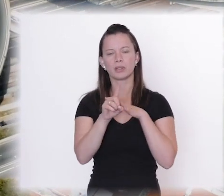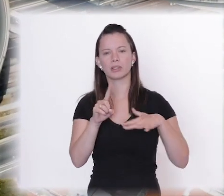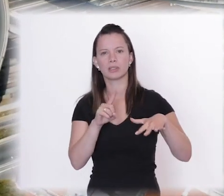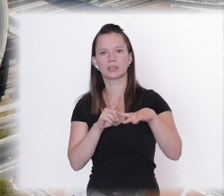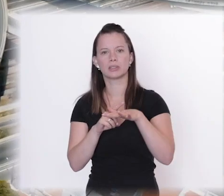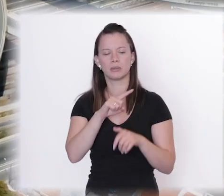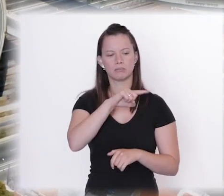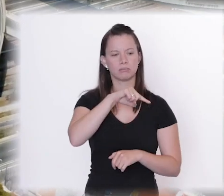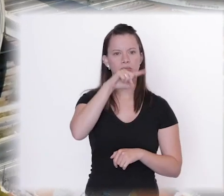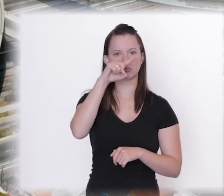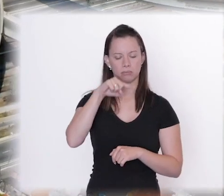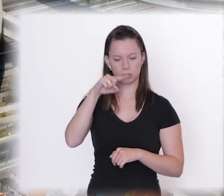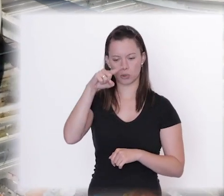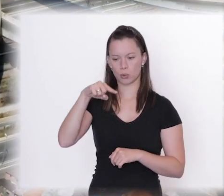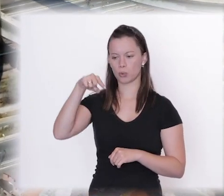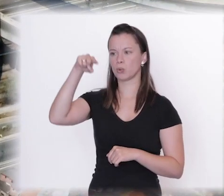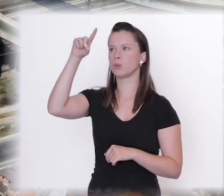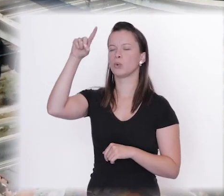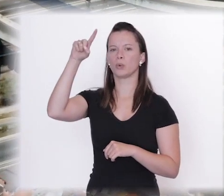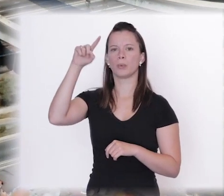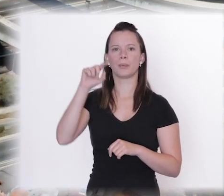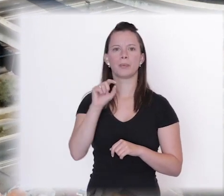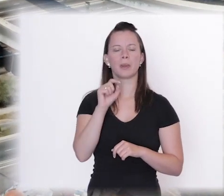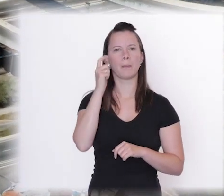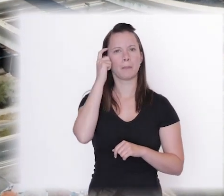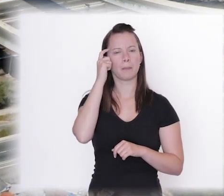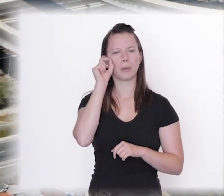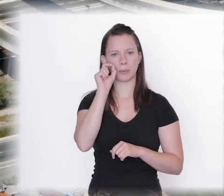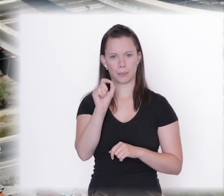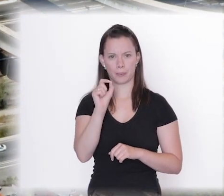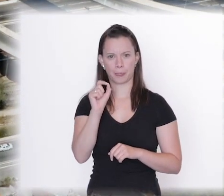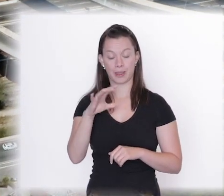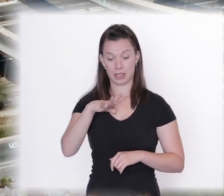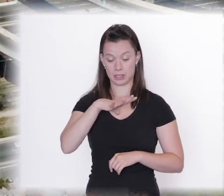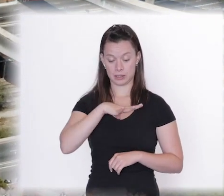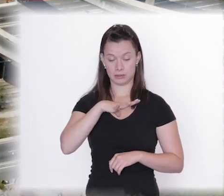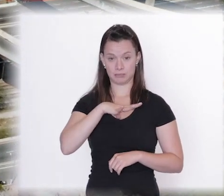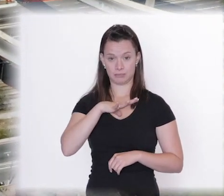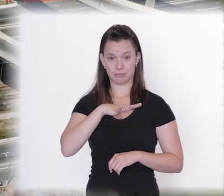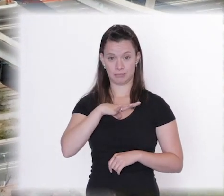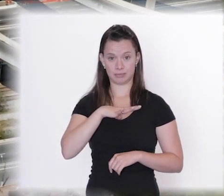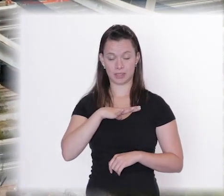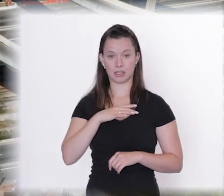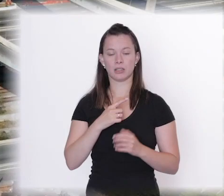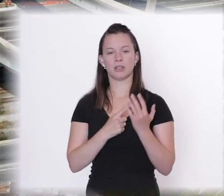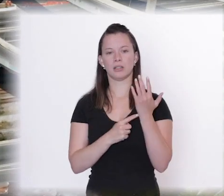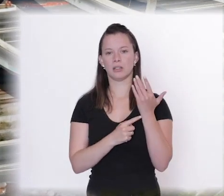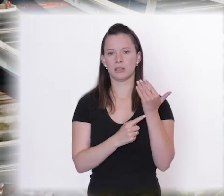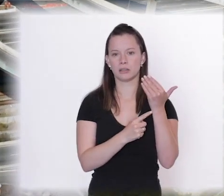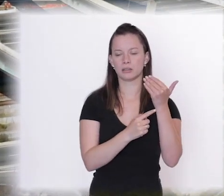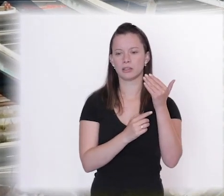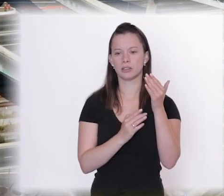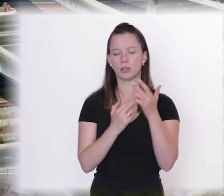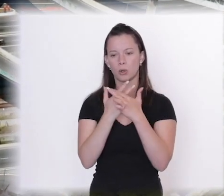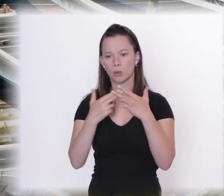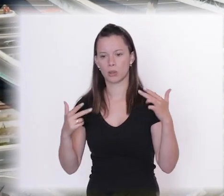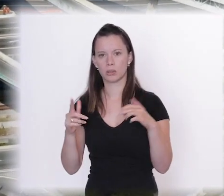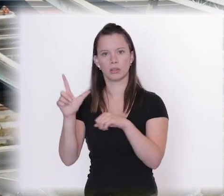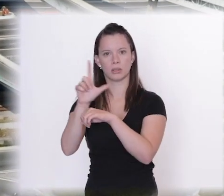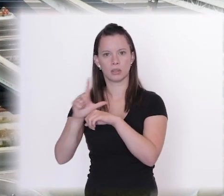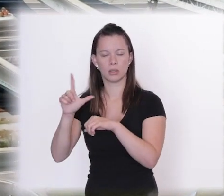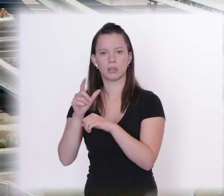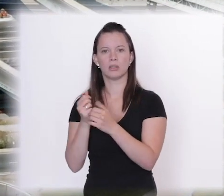de Vulnerabilidade Social e outros, trabalham com essa ideia de que cidade é acesso a equipamentos, serviços e consumo. E todos